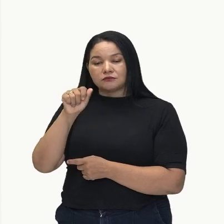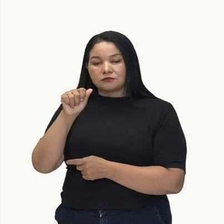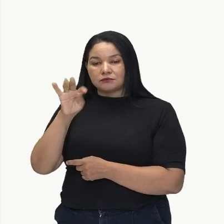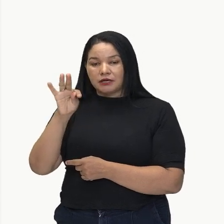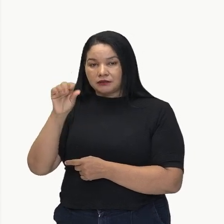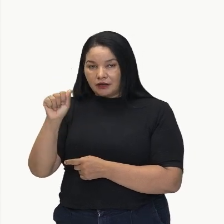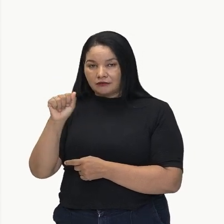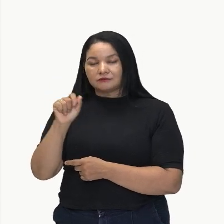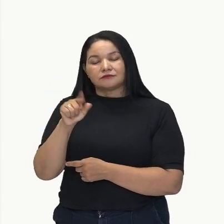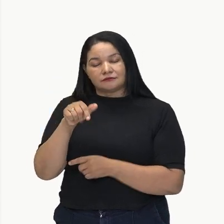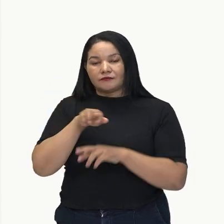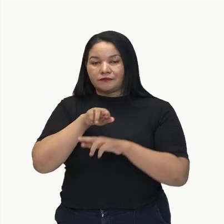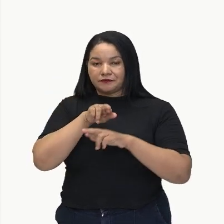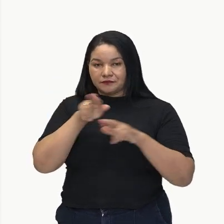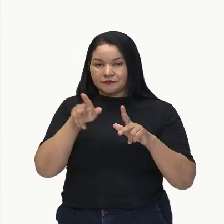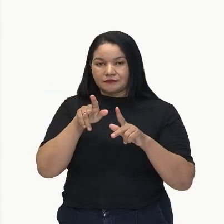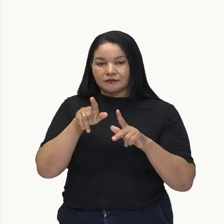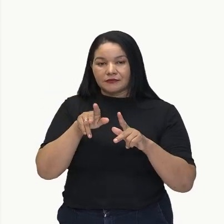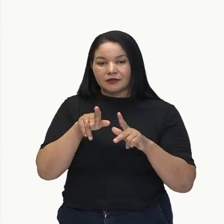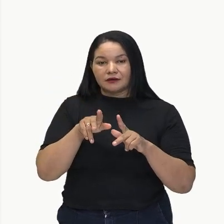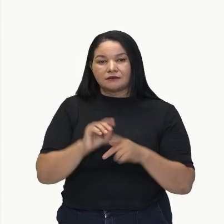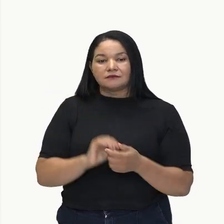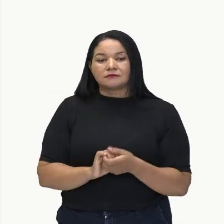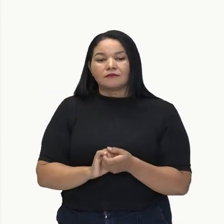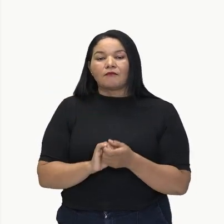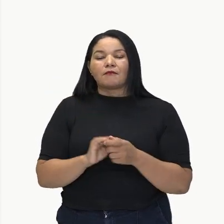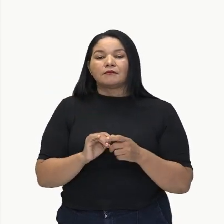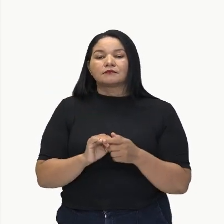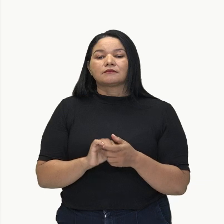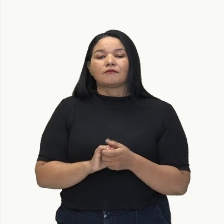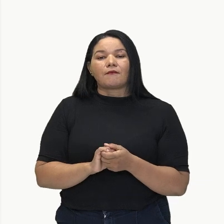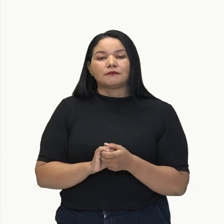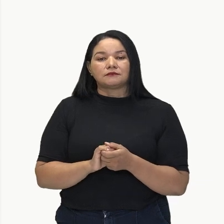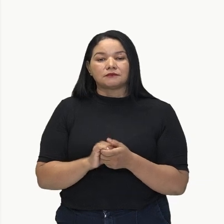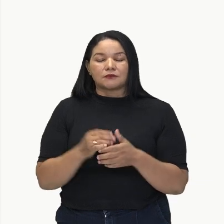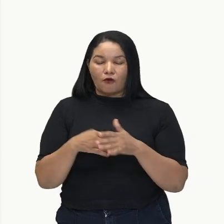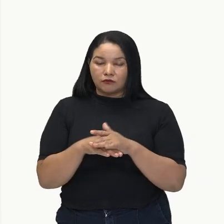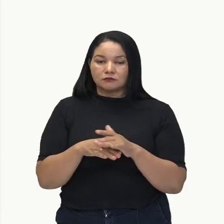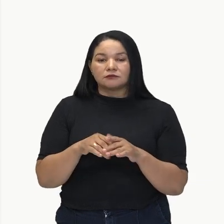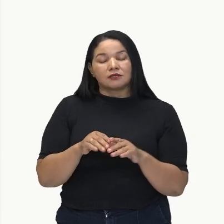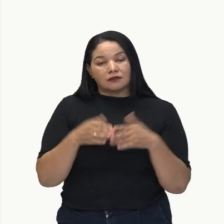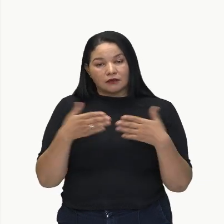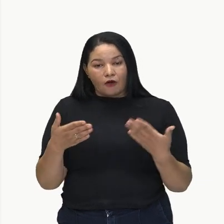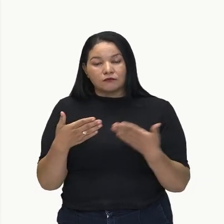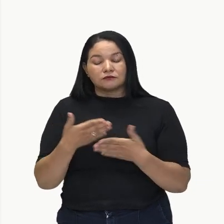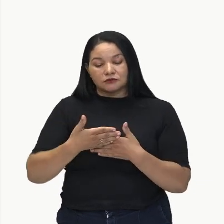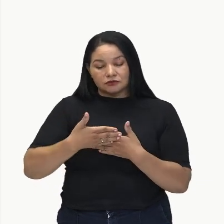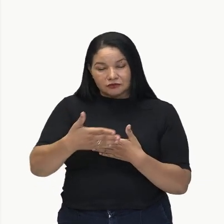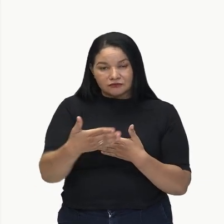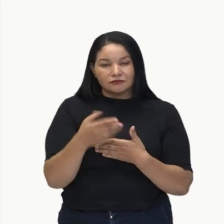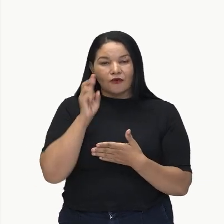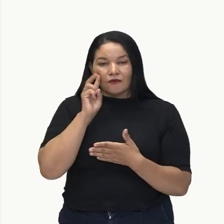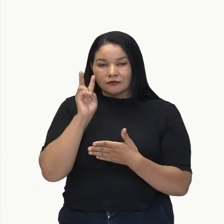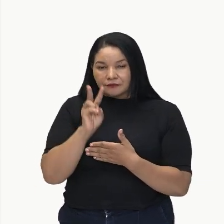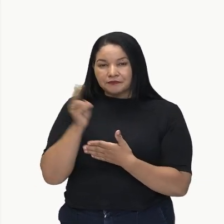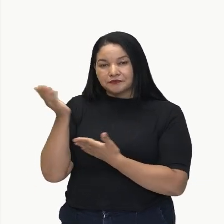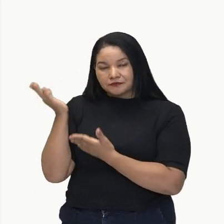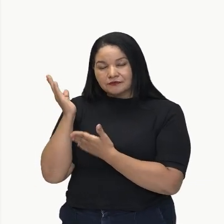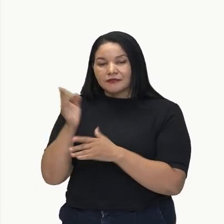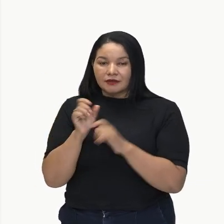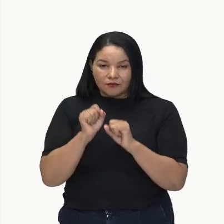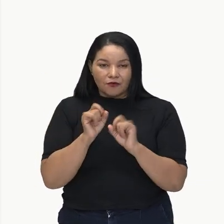bem diferente do que a gente já está acostumado. Então, continue olhando aqui um pouquinho